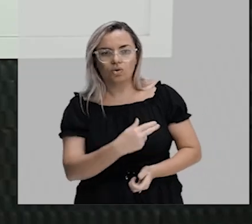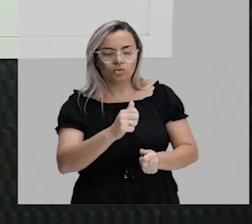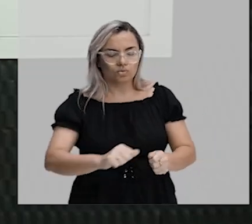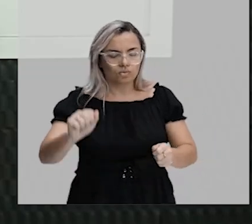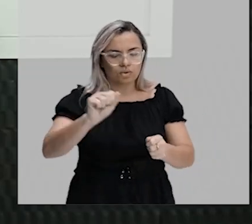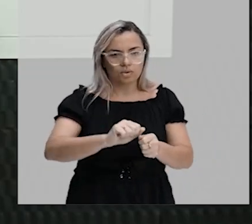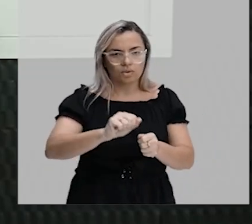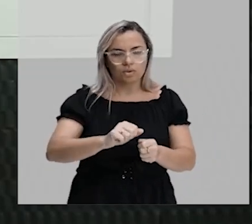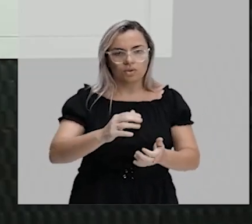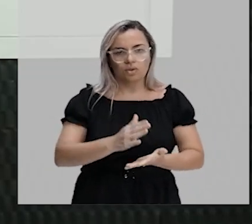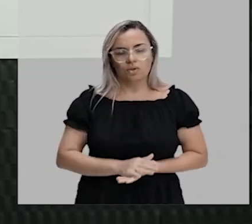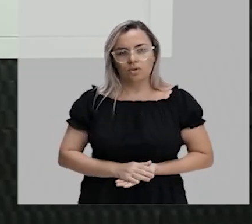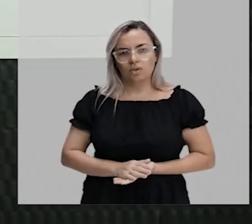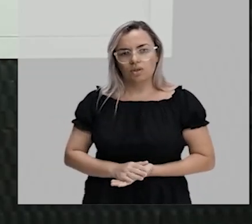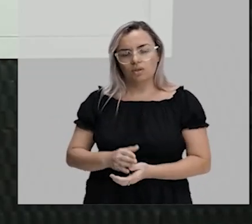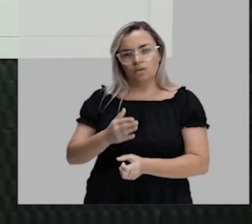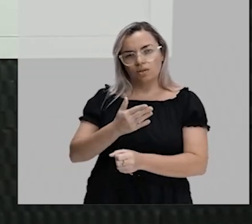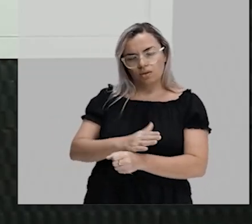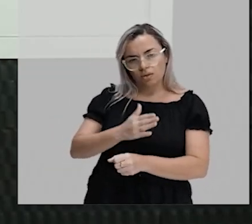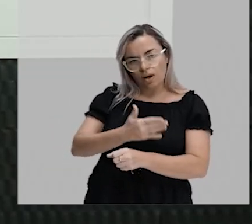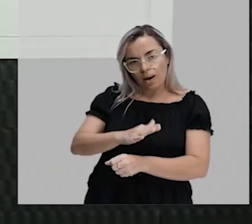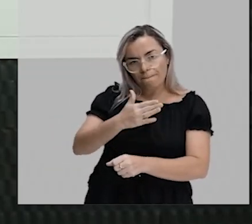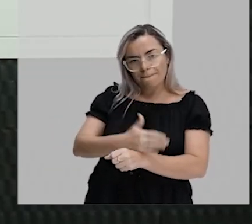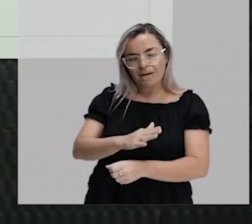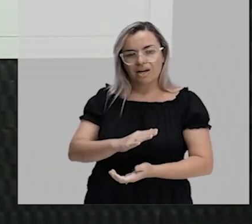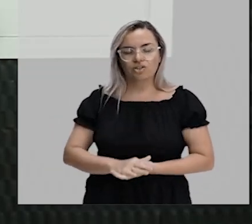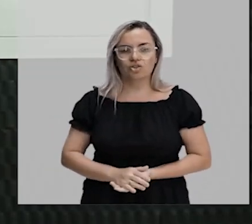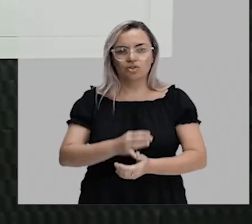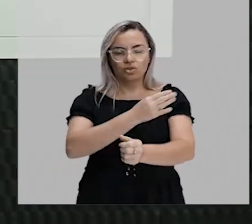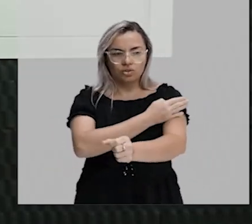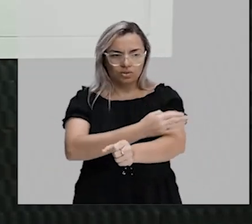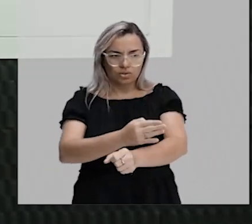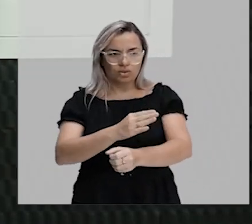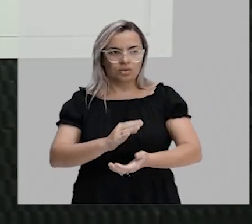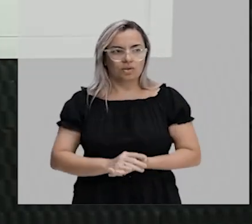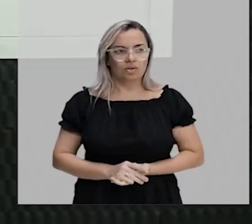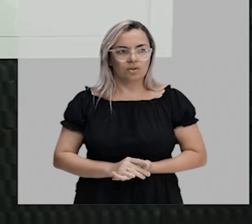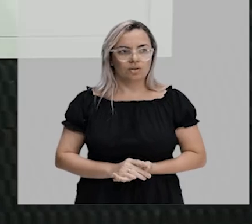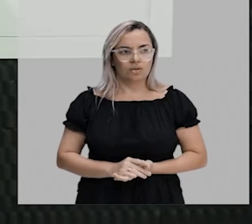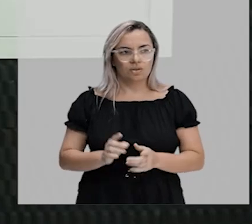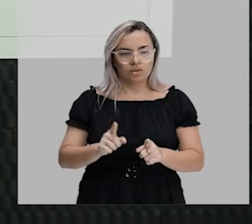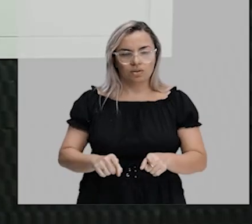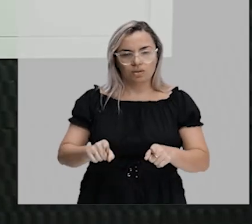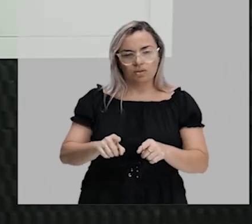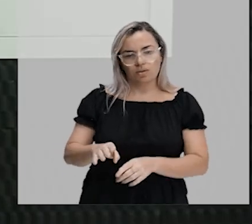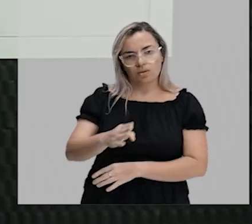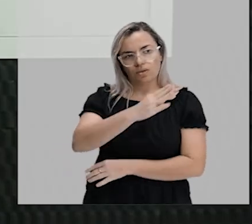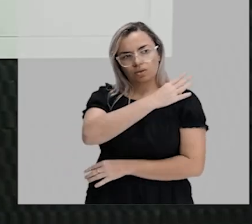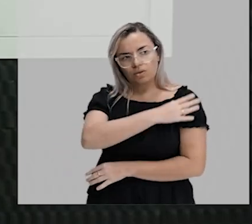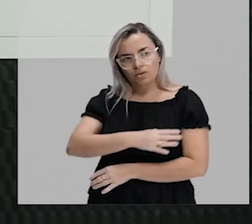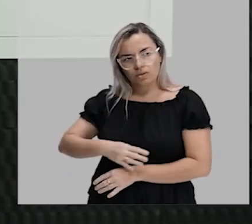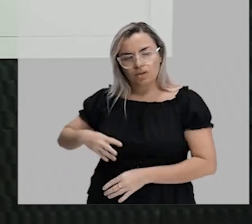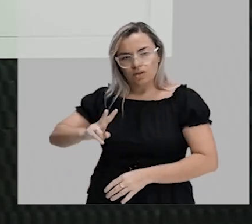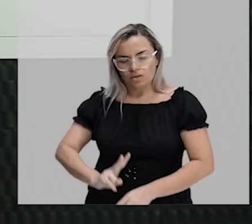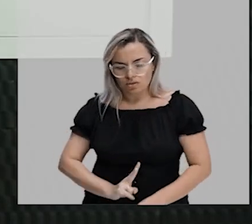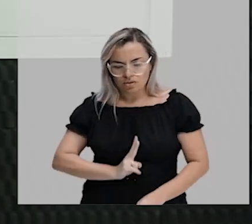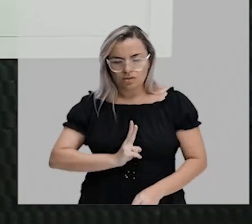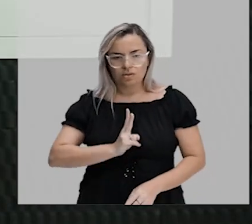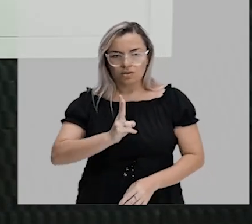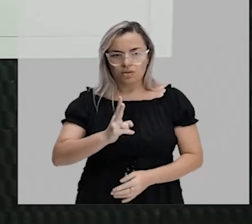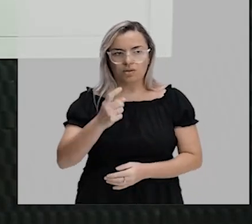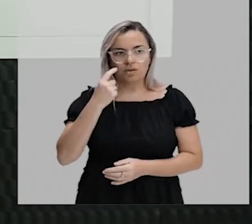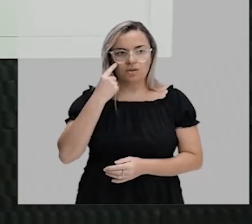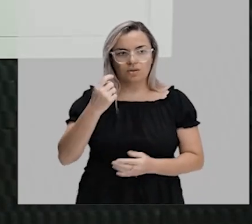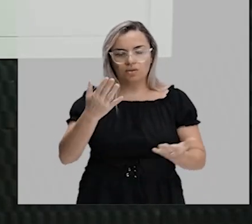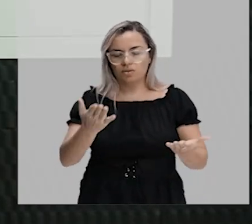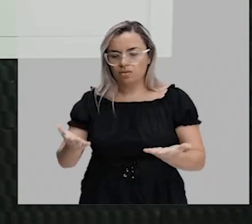fazer, da parte pragmática da coisa. E aí Aristóteles ainda coloca, obviamente, que essas virtudes, isso aqui é